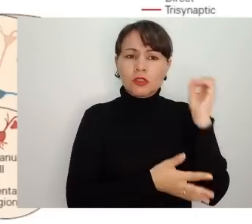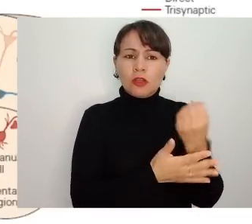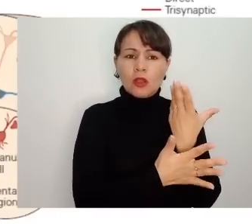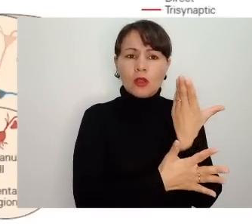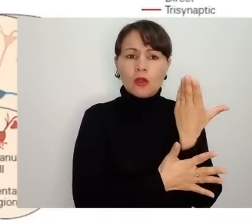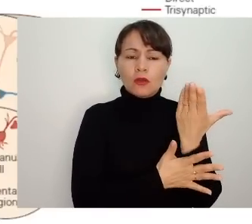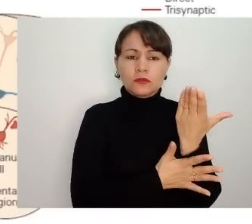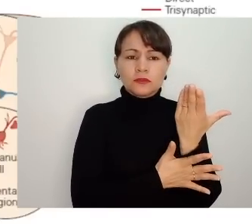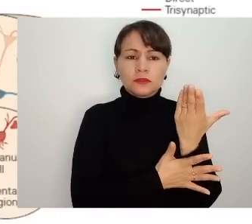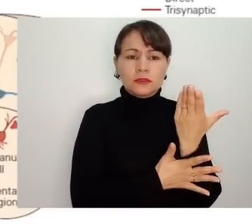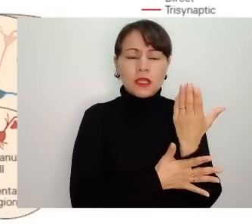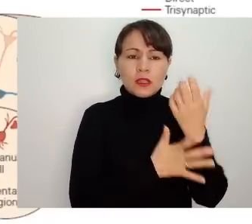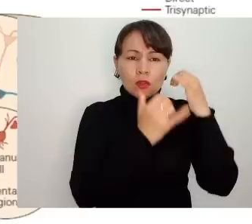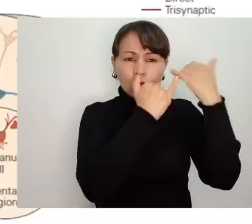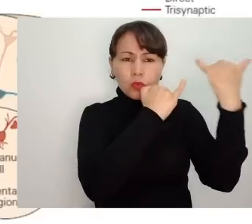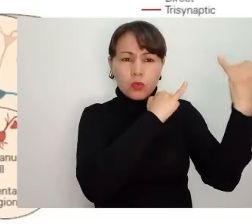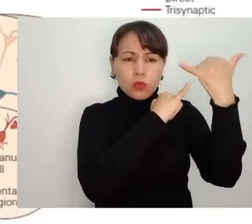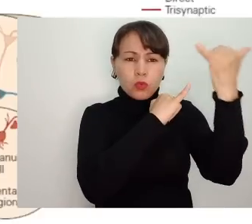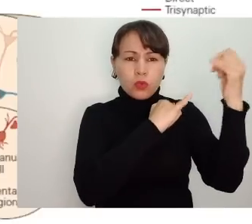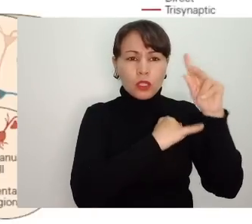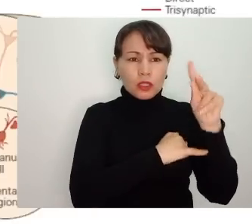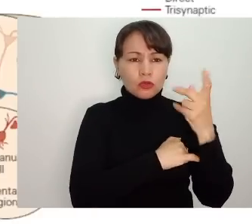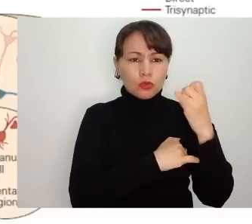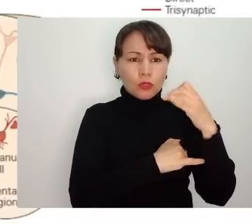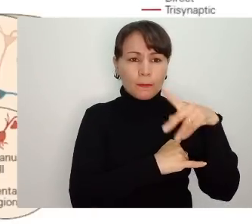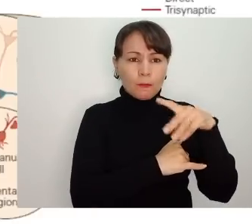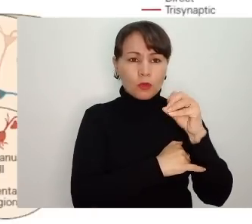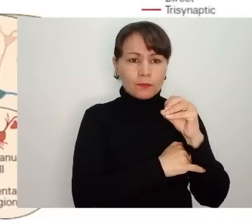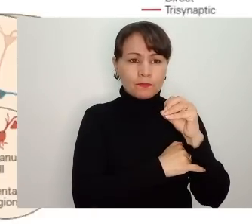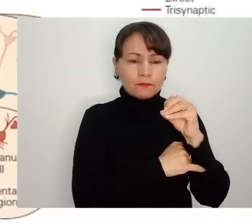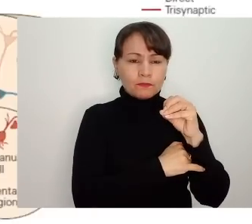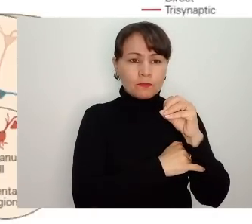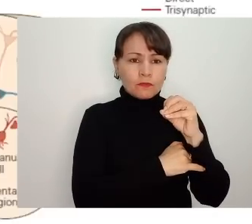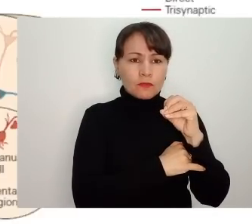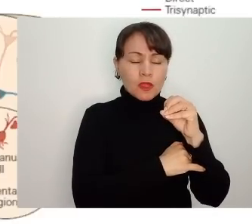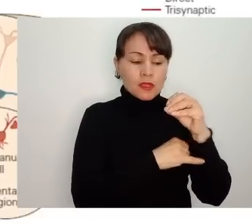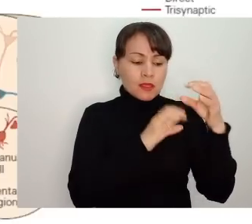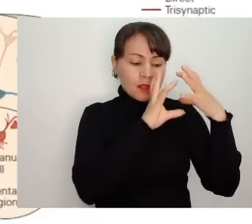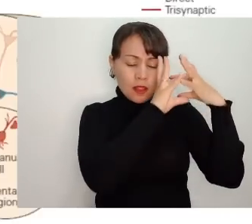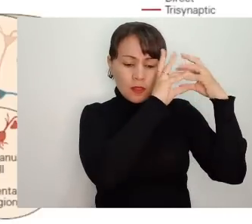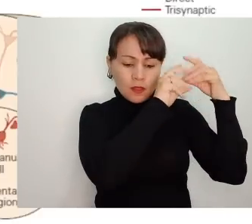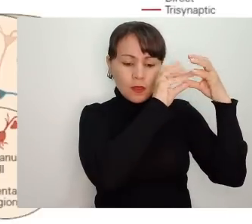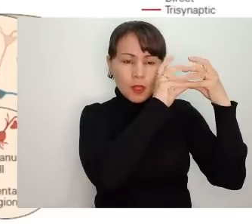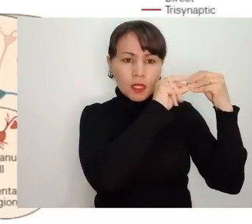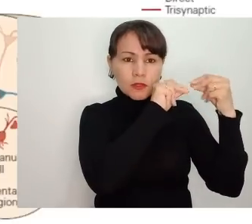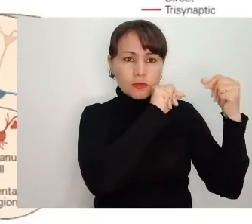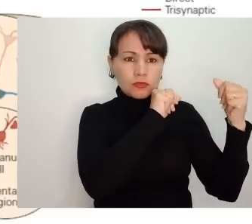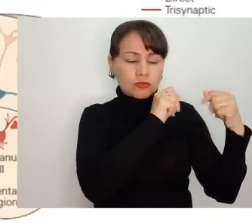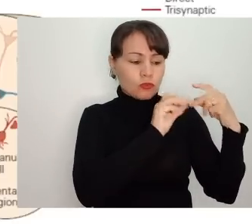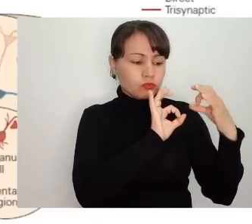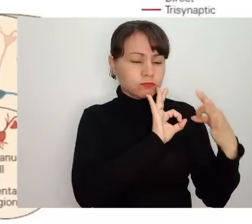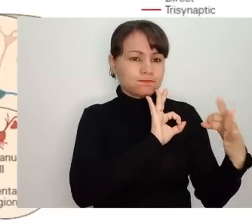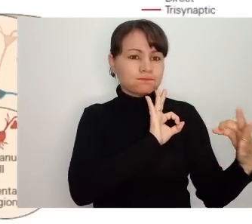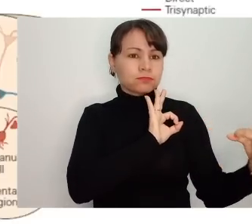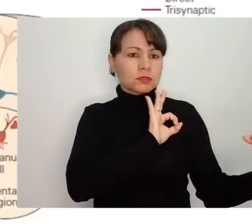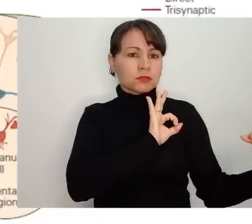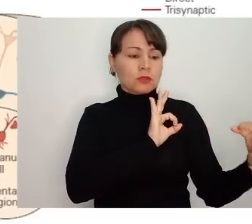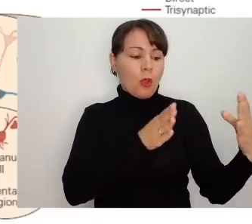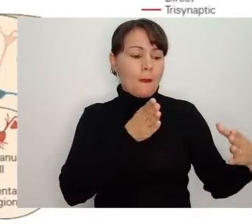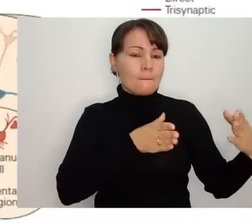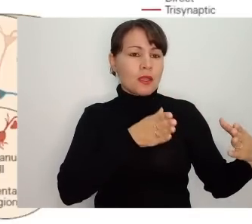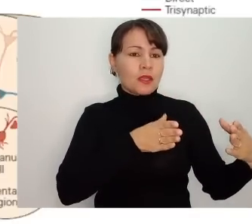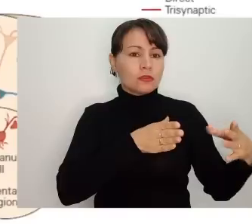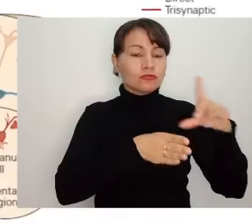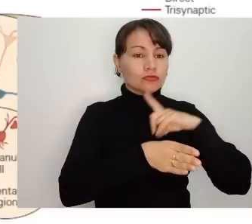Vamos entender o que acontece na circuitaria do hipocampo, que essa neuroplasticidade de longa